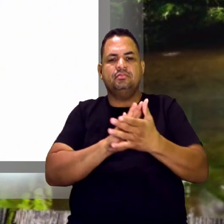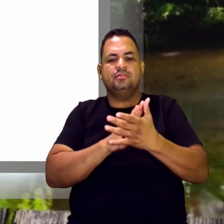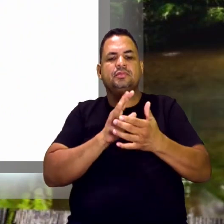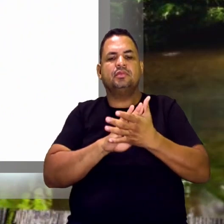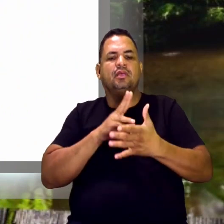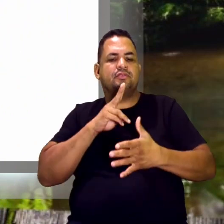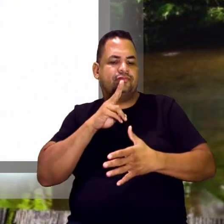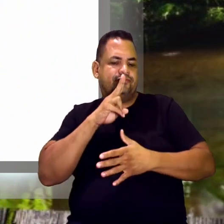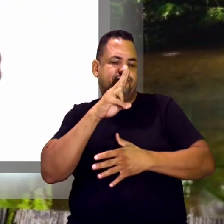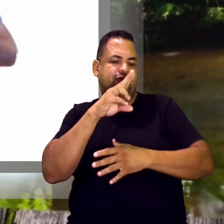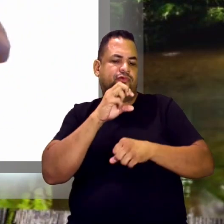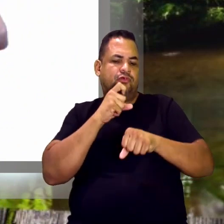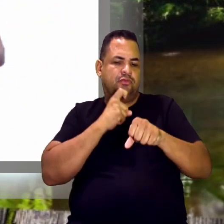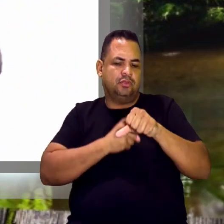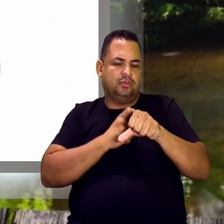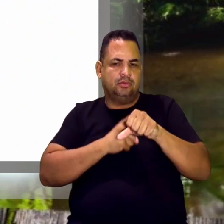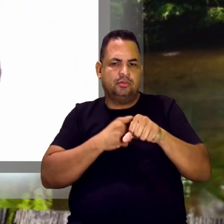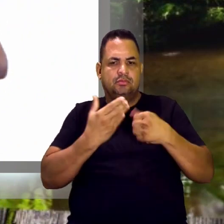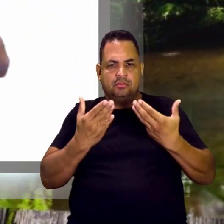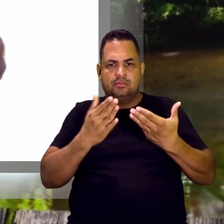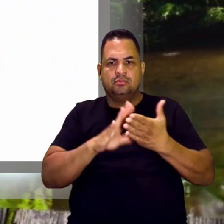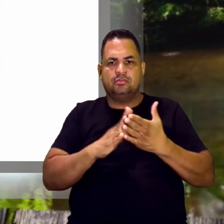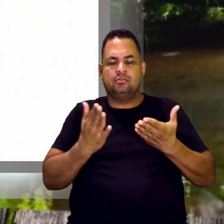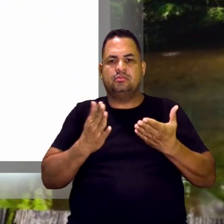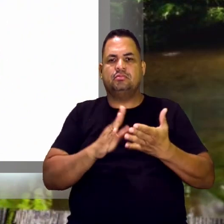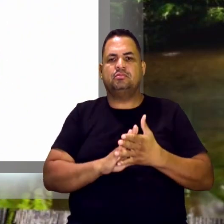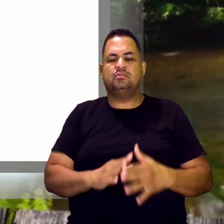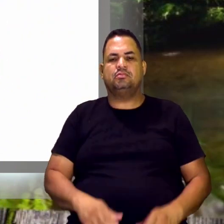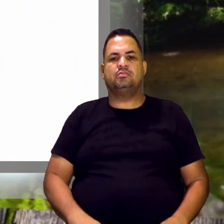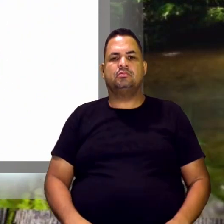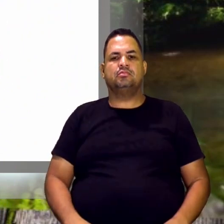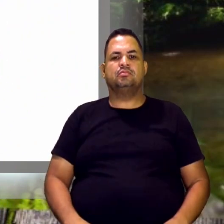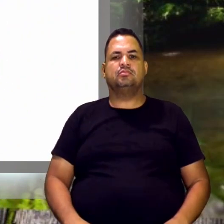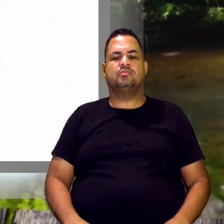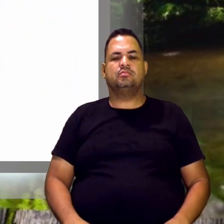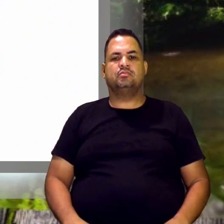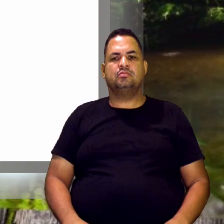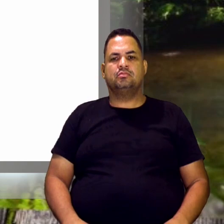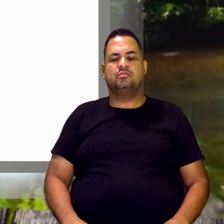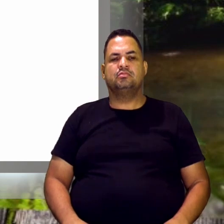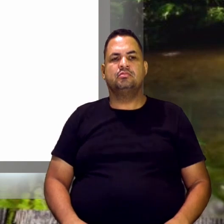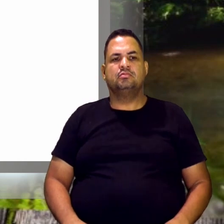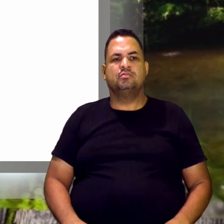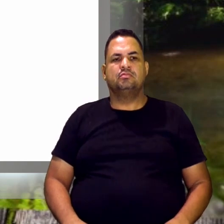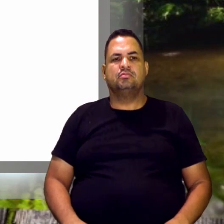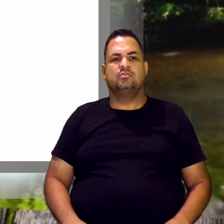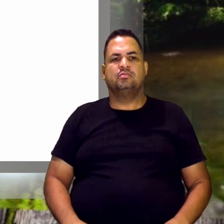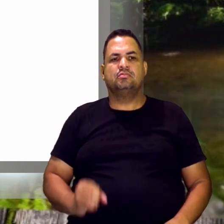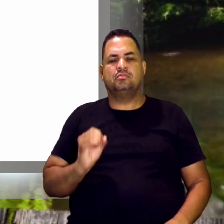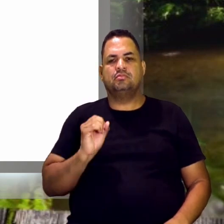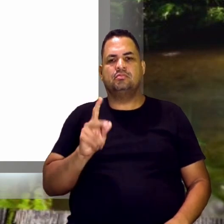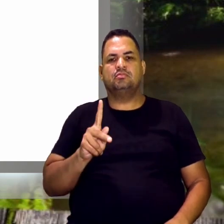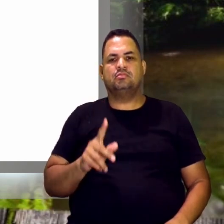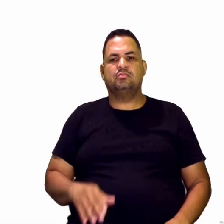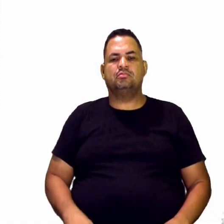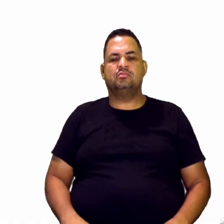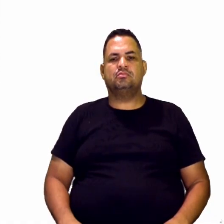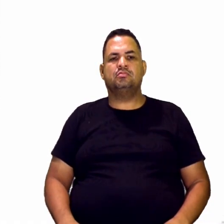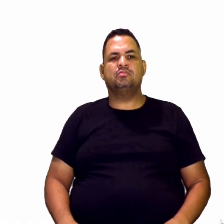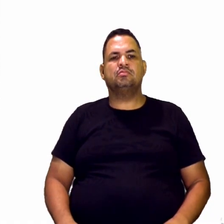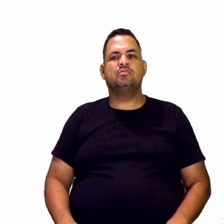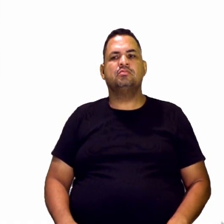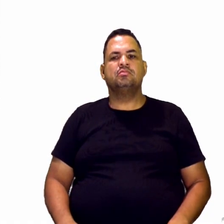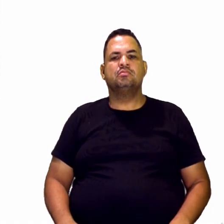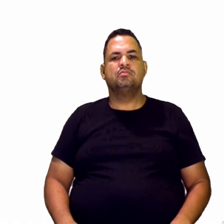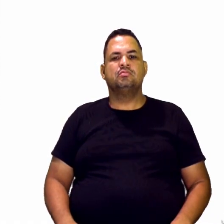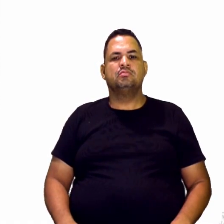rigidez maior até ainda do que as simples junções celulares que a gente viu ainda há pouco, ok? Joga aí na tela, por